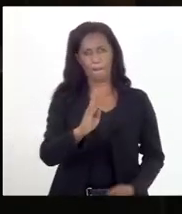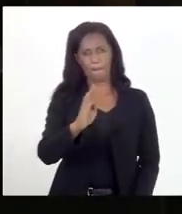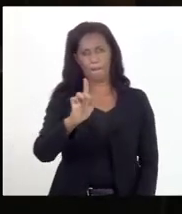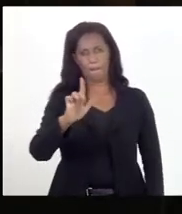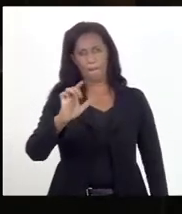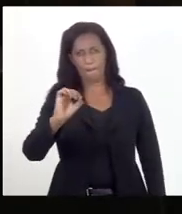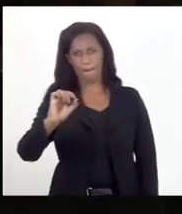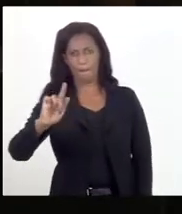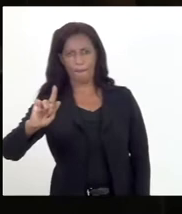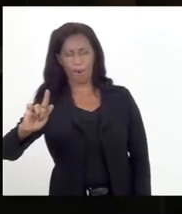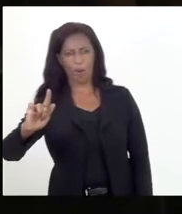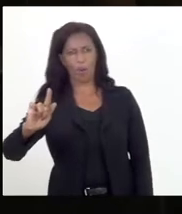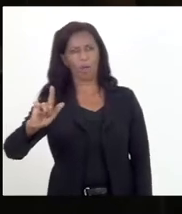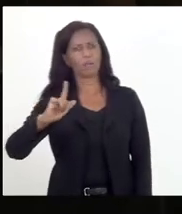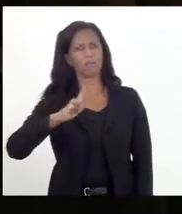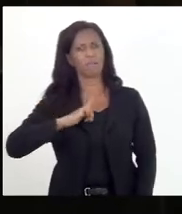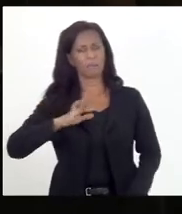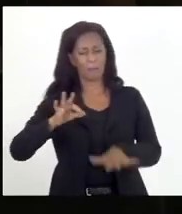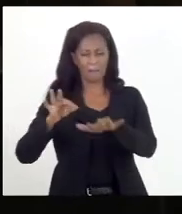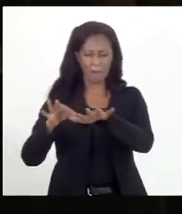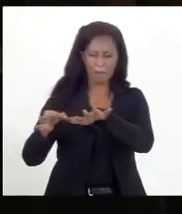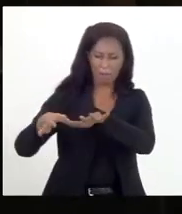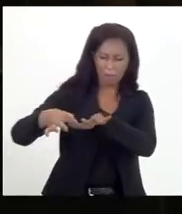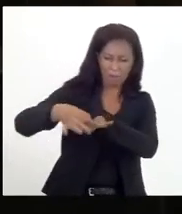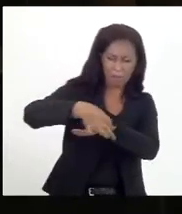em algumas redes sociais